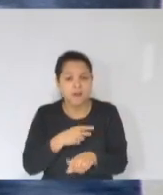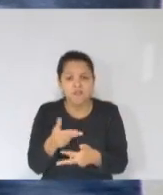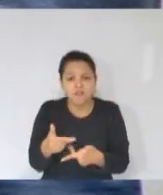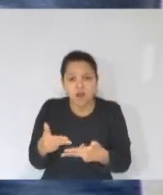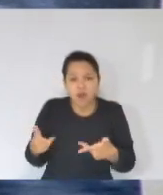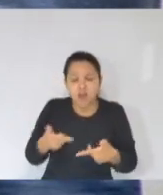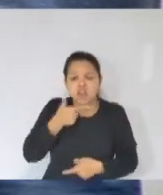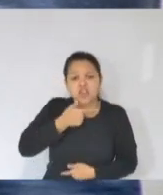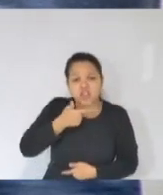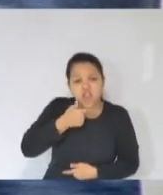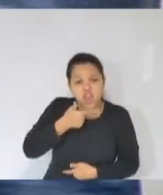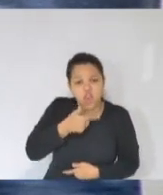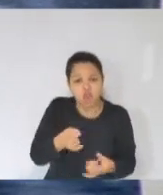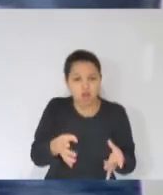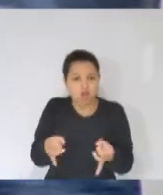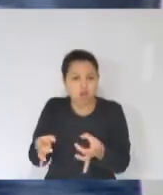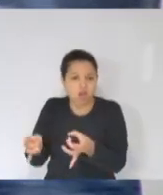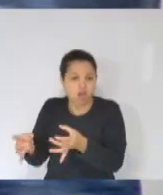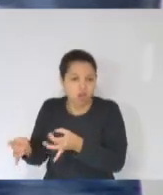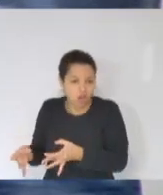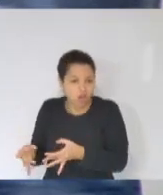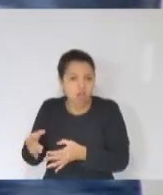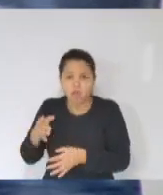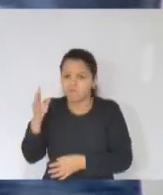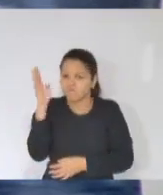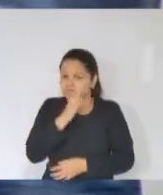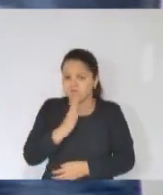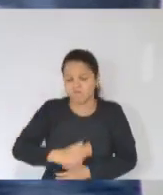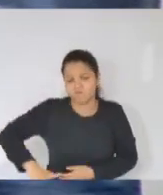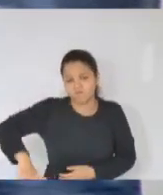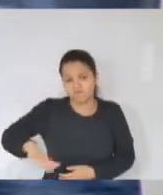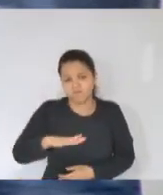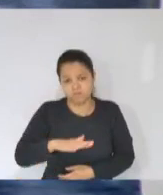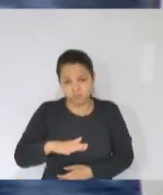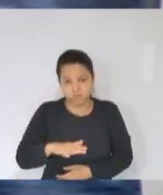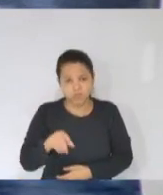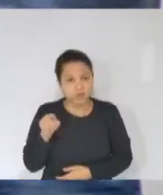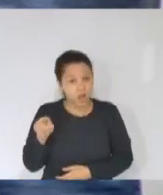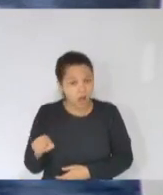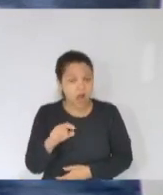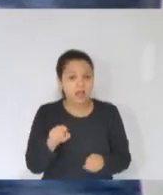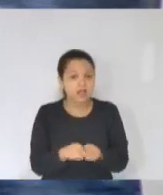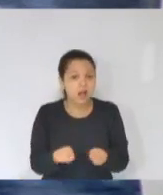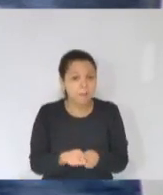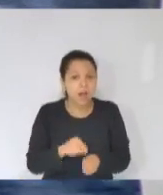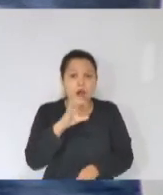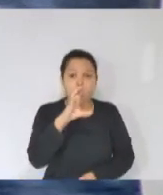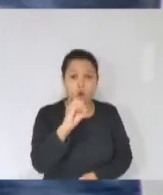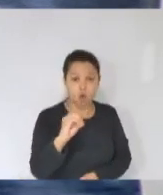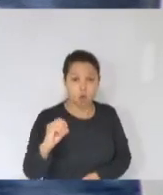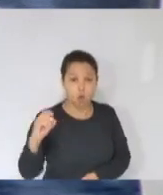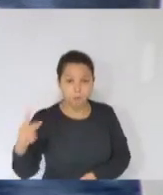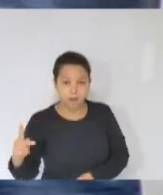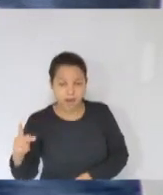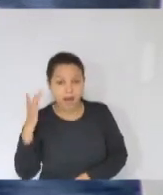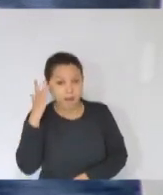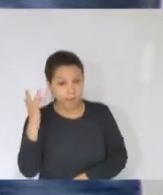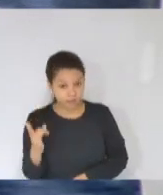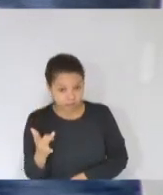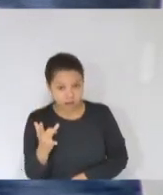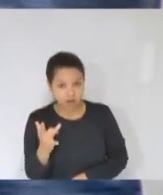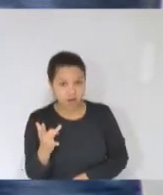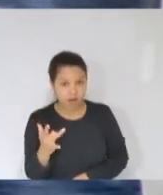queijo em todo o país. A nossa cooperativa, Milton, que hoje, amanhã, comemora 48